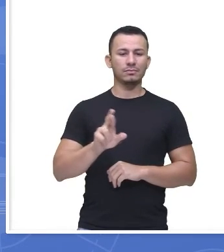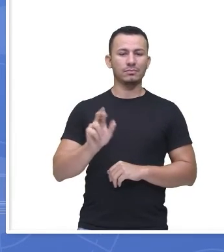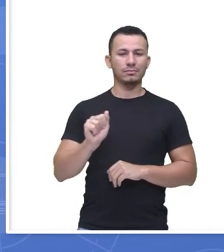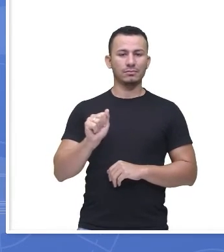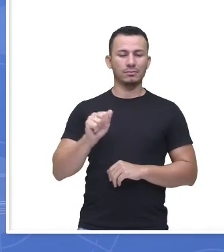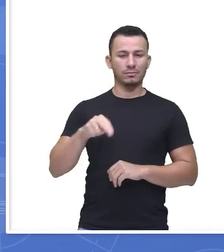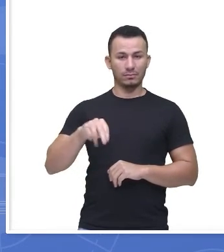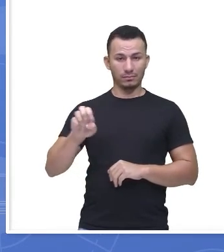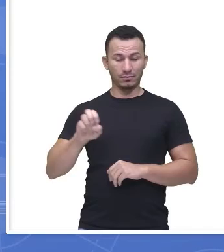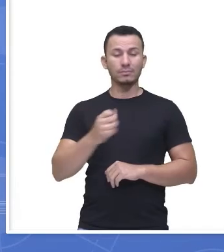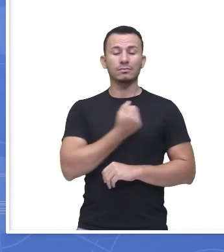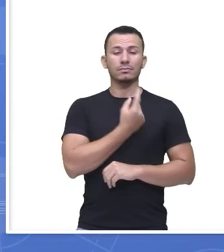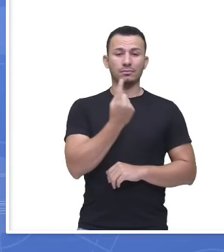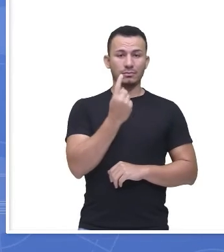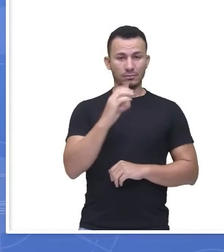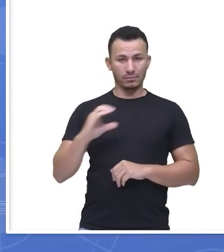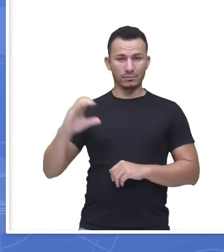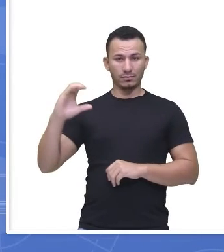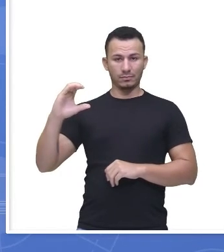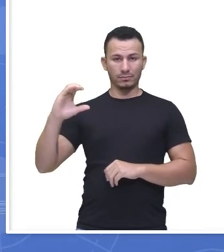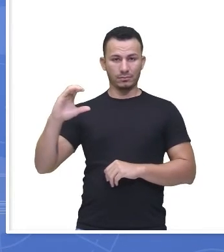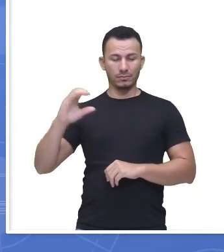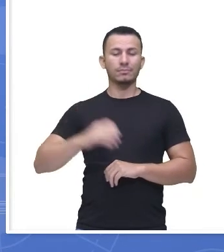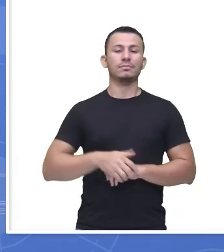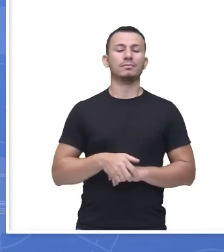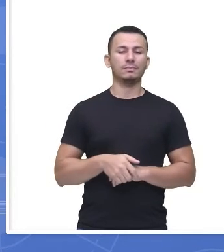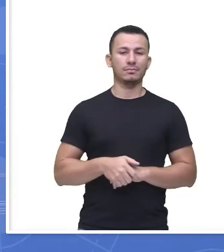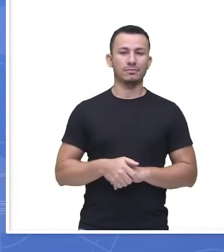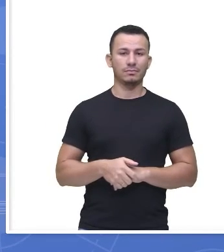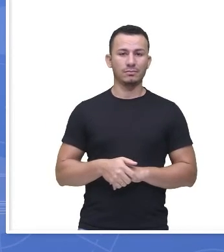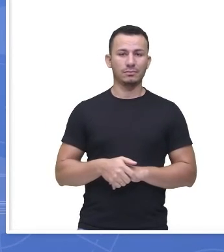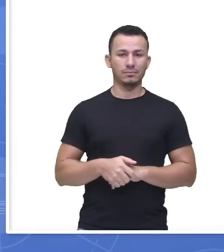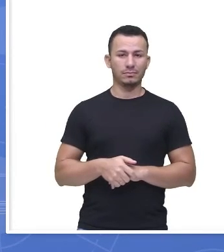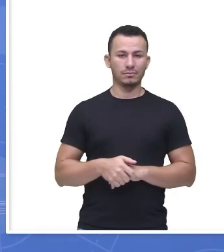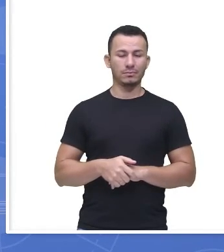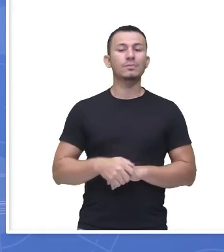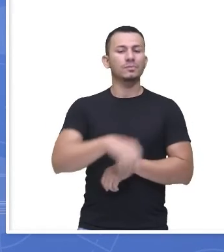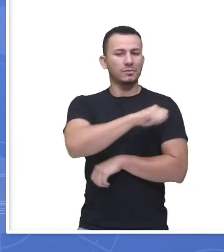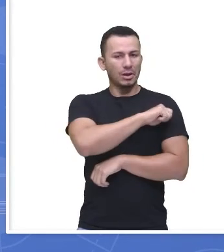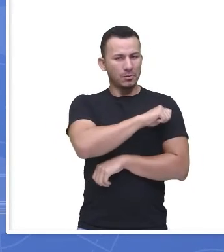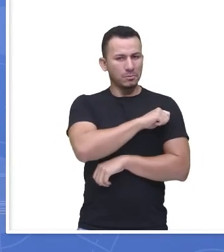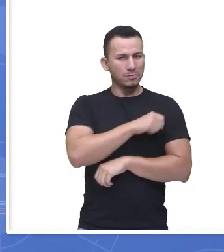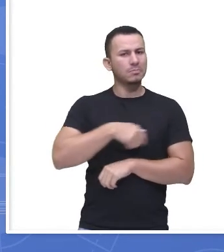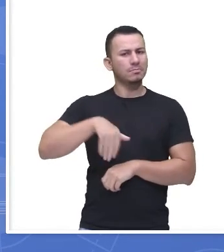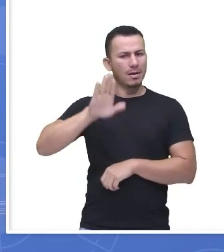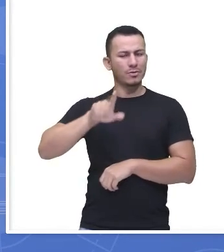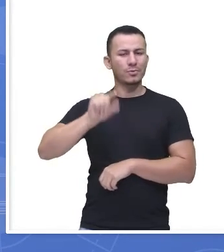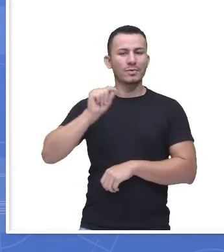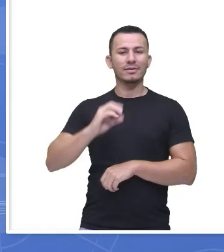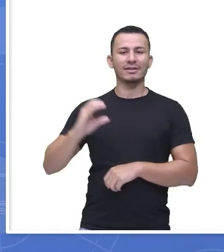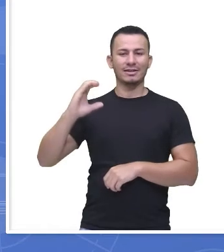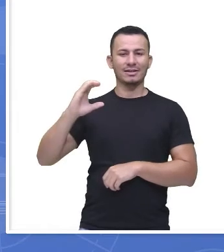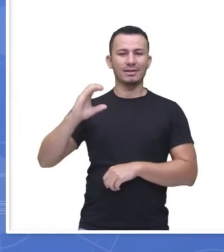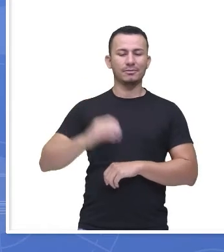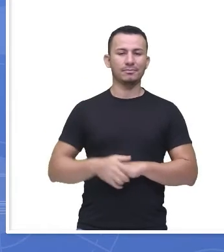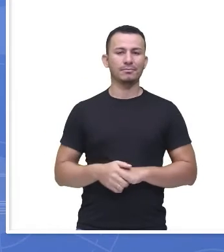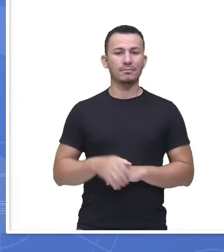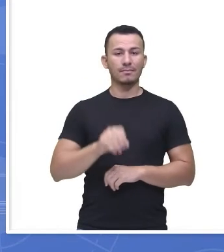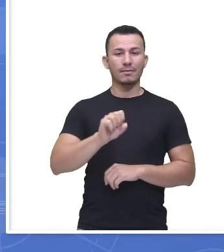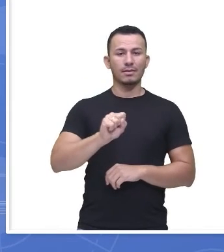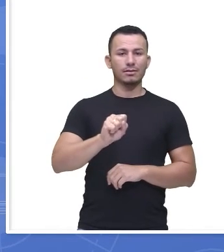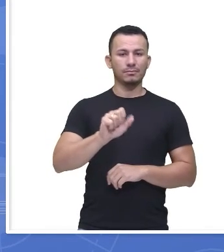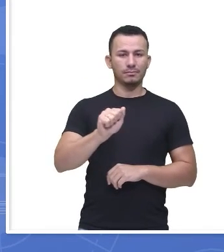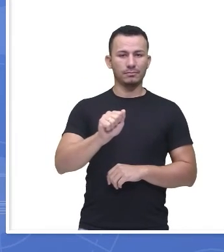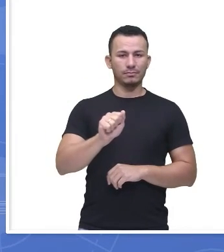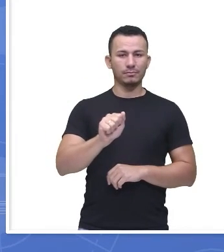falou que a questão 1 é a letra C também, marcou a letra C. Os alunos estão marcando a letra C. A Sabrina, que é